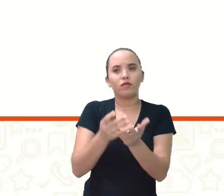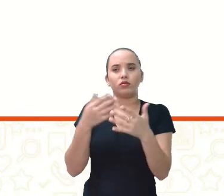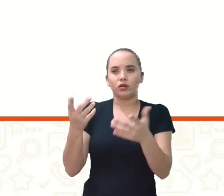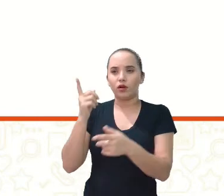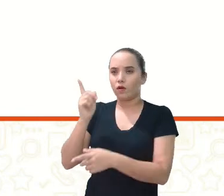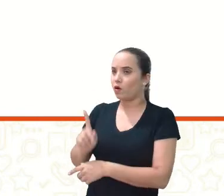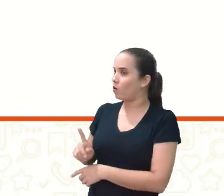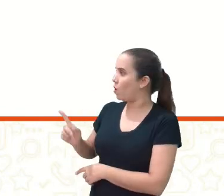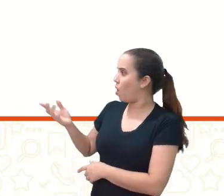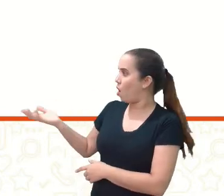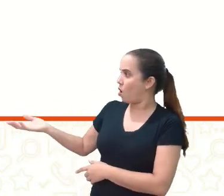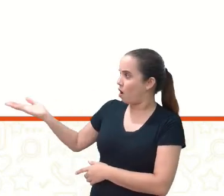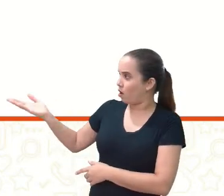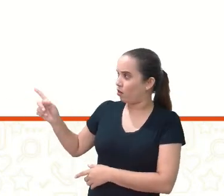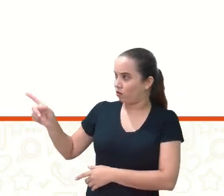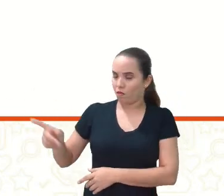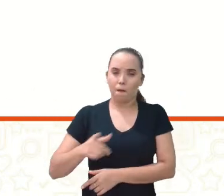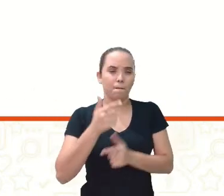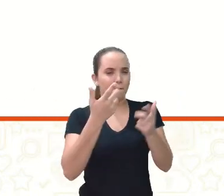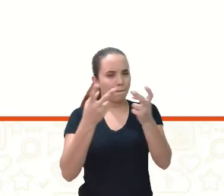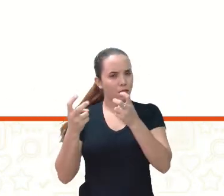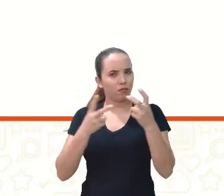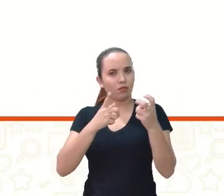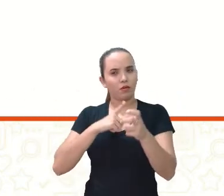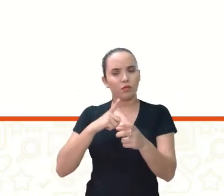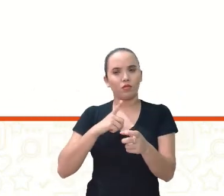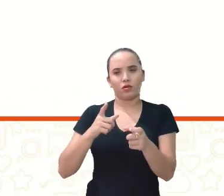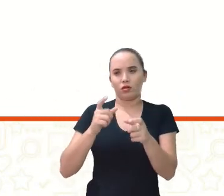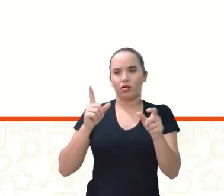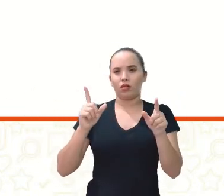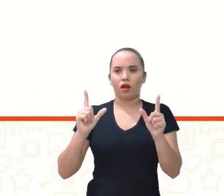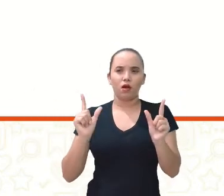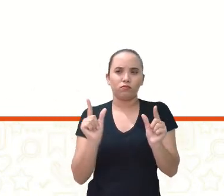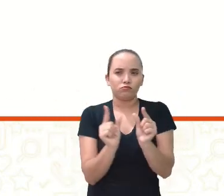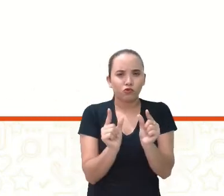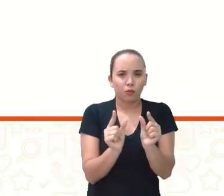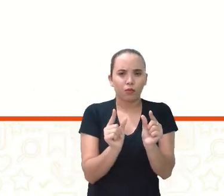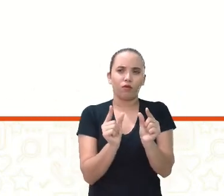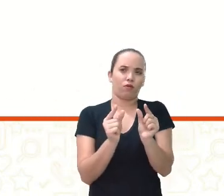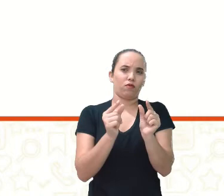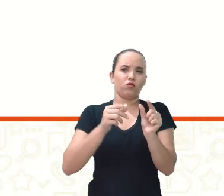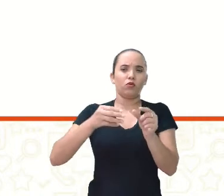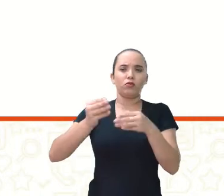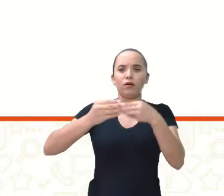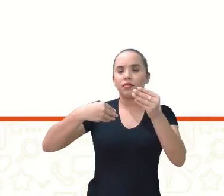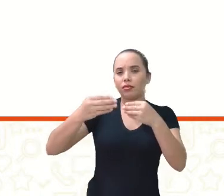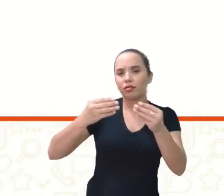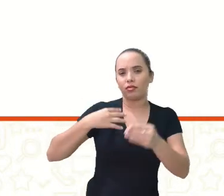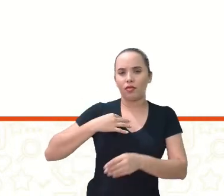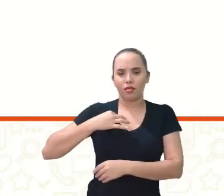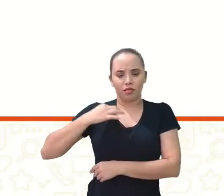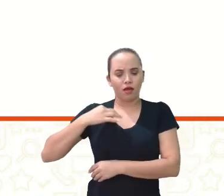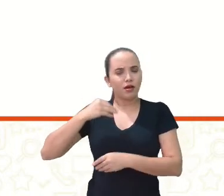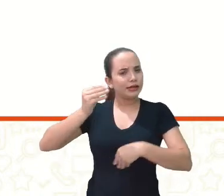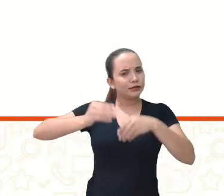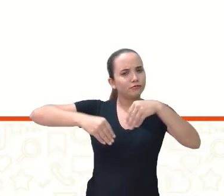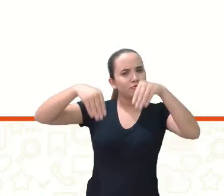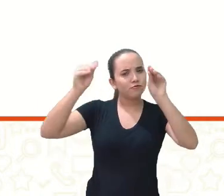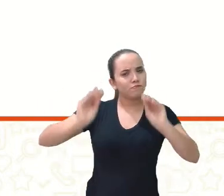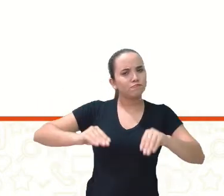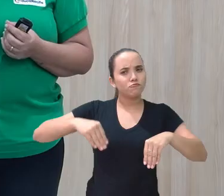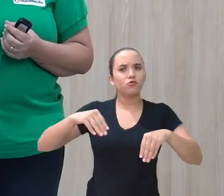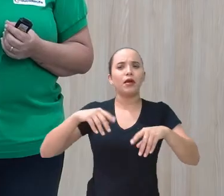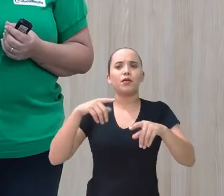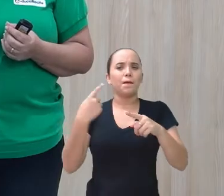tem pequenos pedacinhos de feltros para deixar aquela folha mais grossinha, não é? Para que o